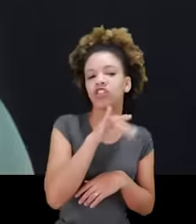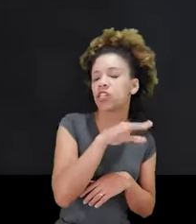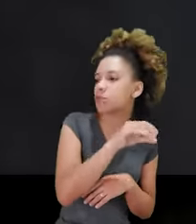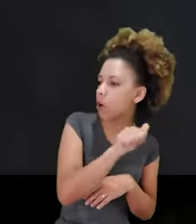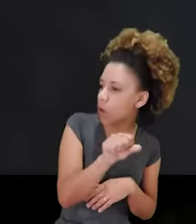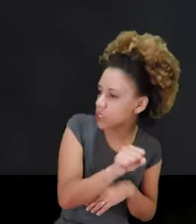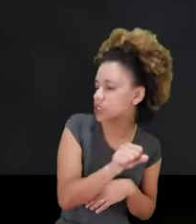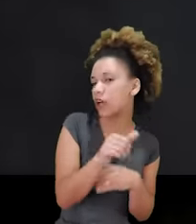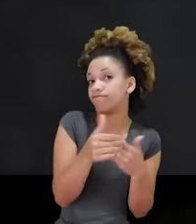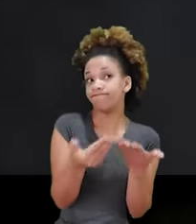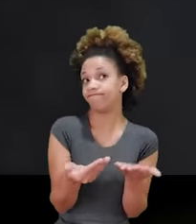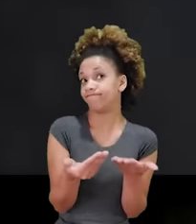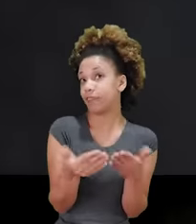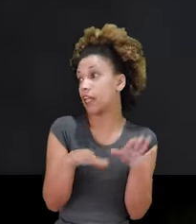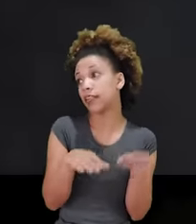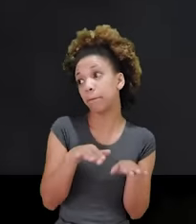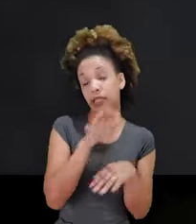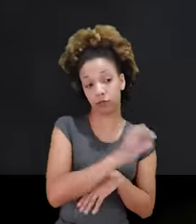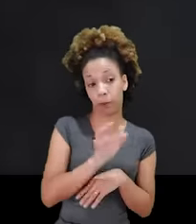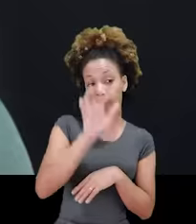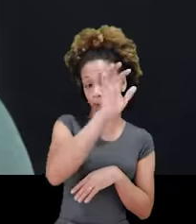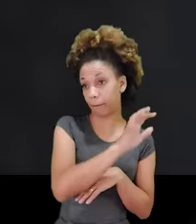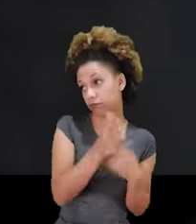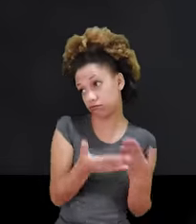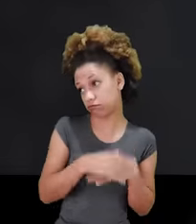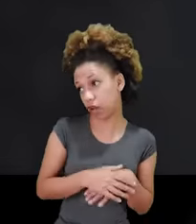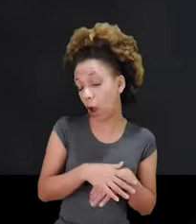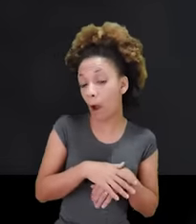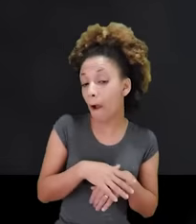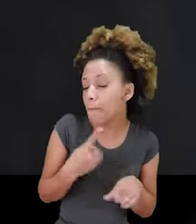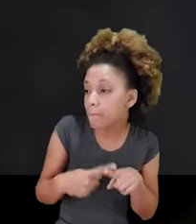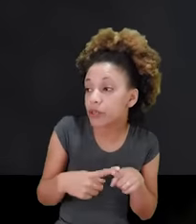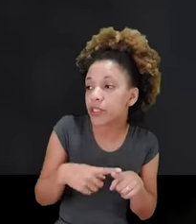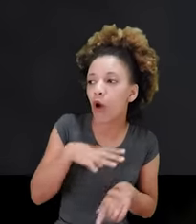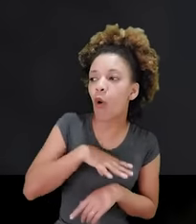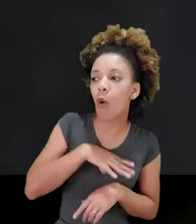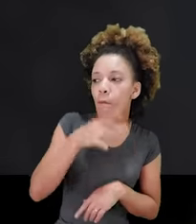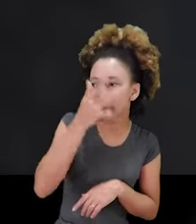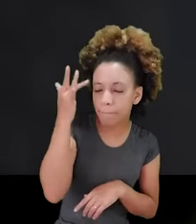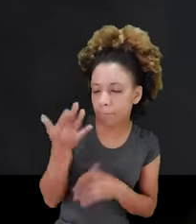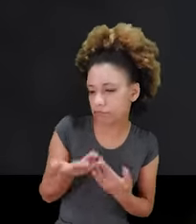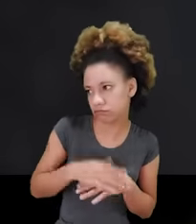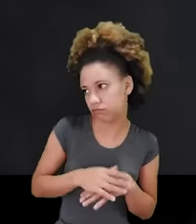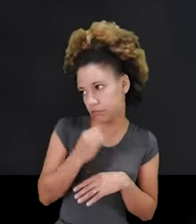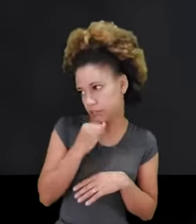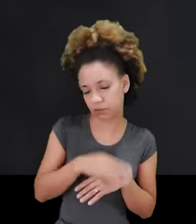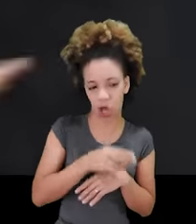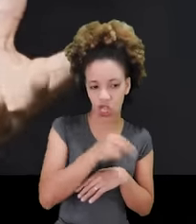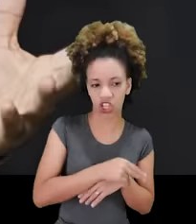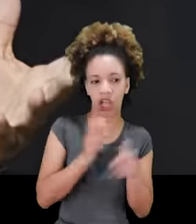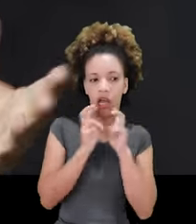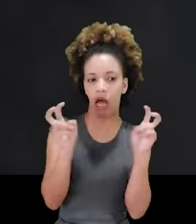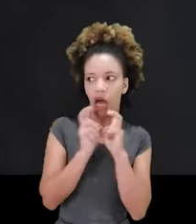sim, ao português do Algarve. Portanto, depende muito da zona. Sim. Porque o português, por exemplo, do Norte é um português que fala